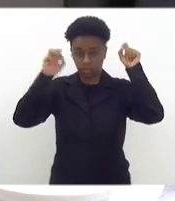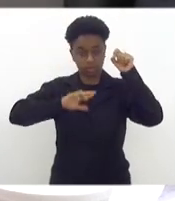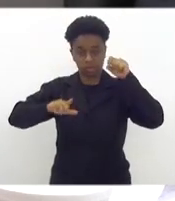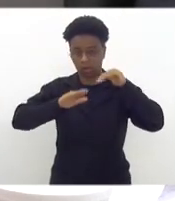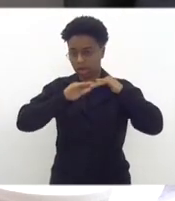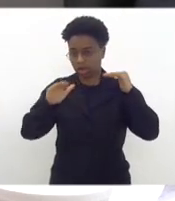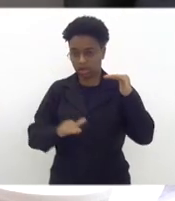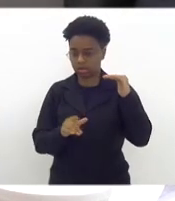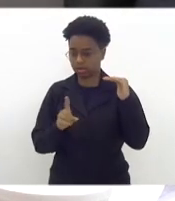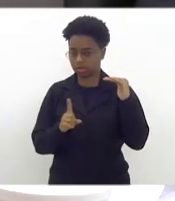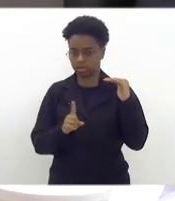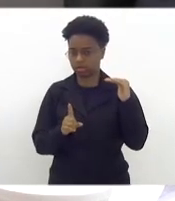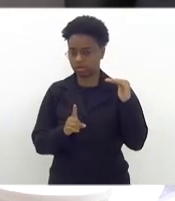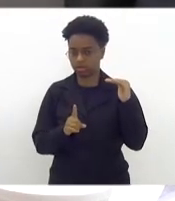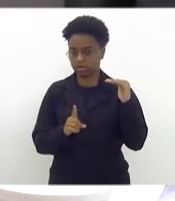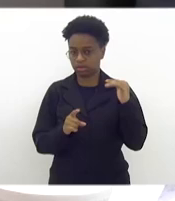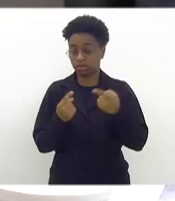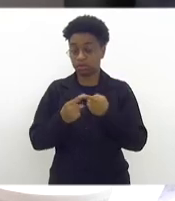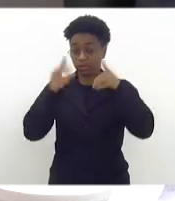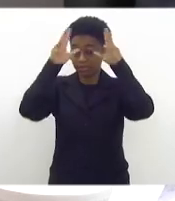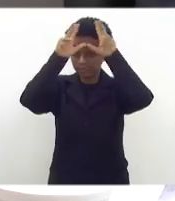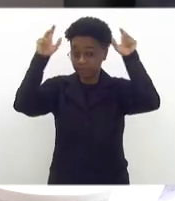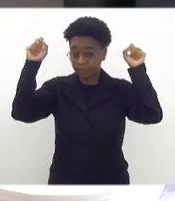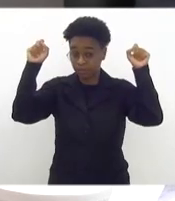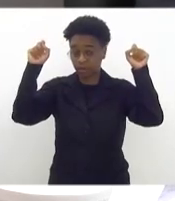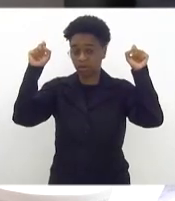subordinado. O tribunal, ele...